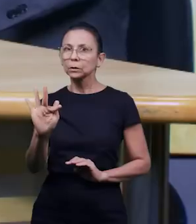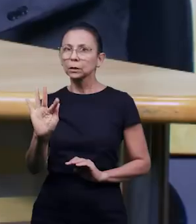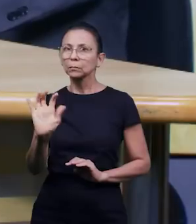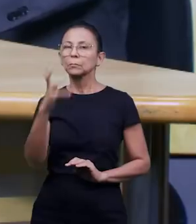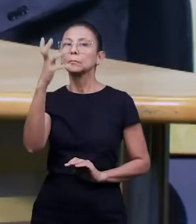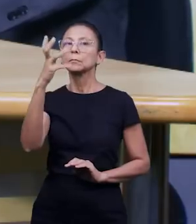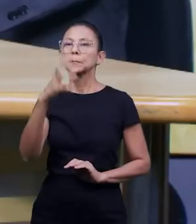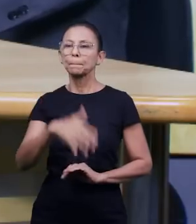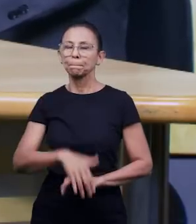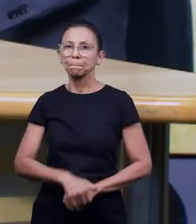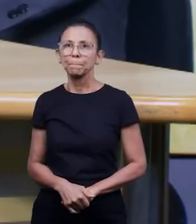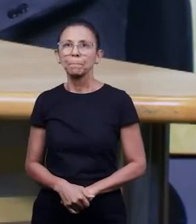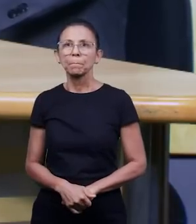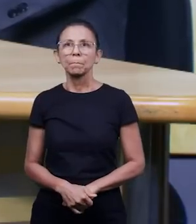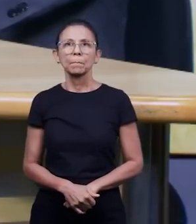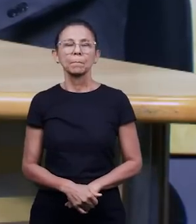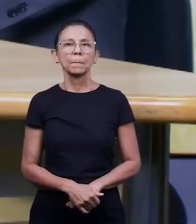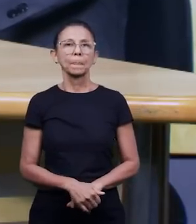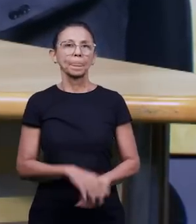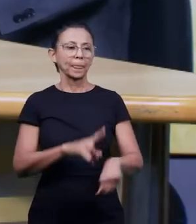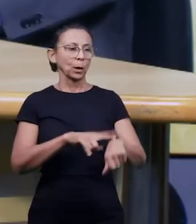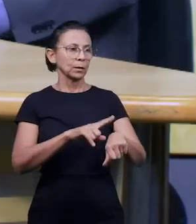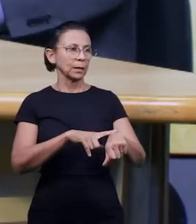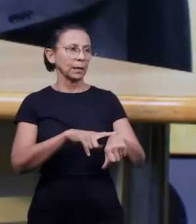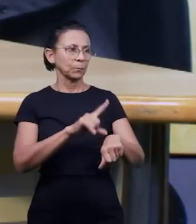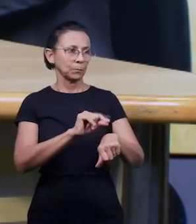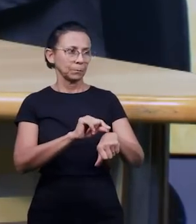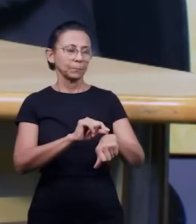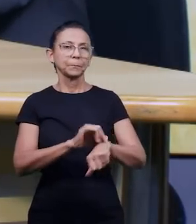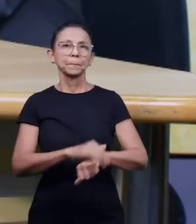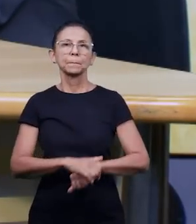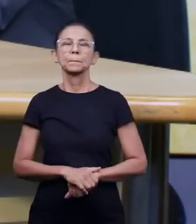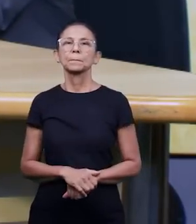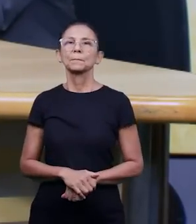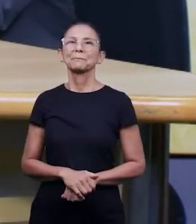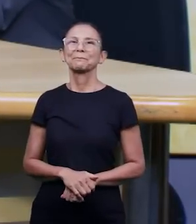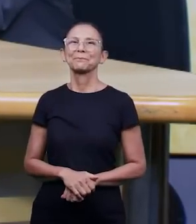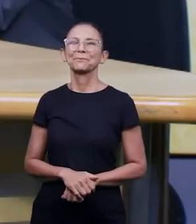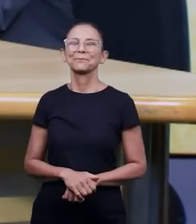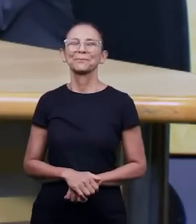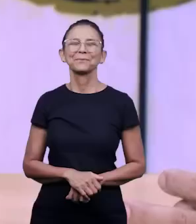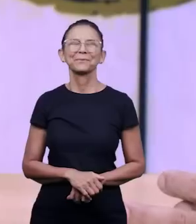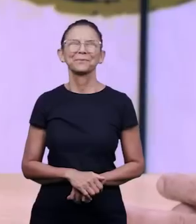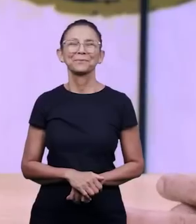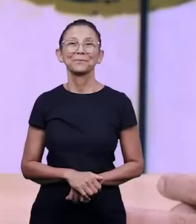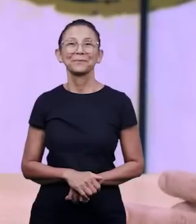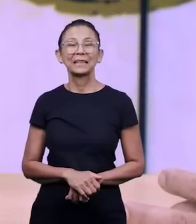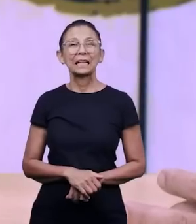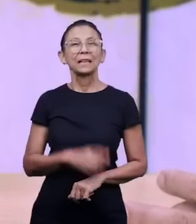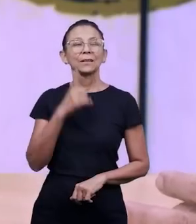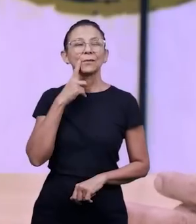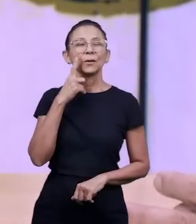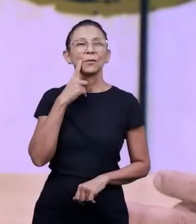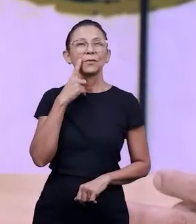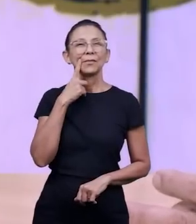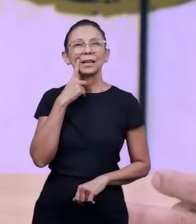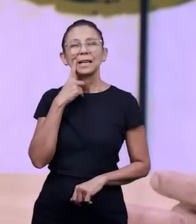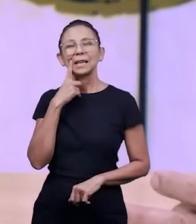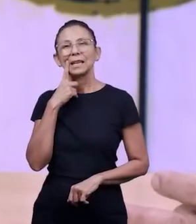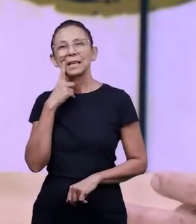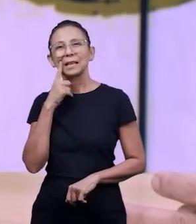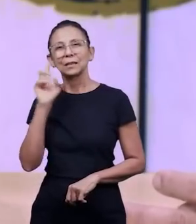Isso nós temos que dizer sempre para o crente. Não brinca com dom espiritual. Dom espiritual é uma coisa muito séria. Você pode